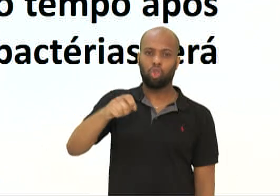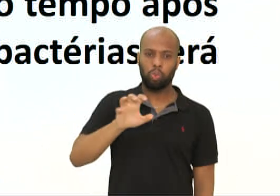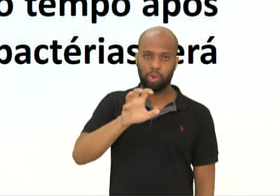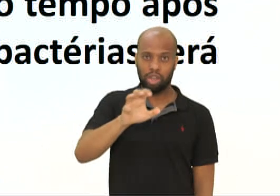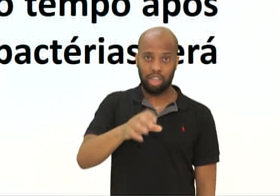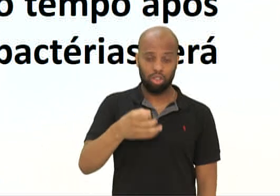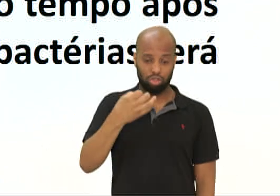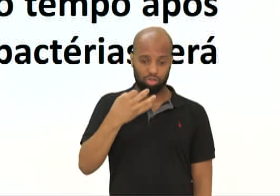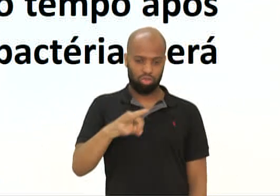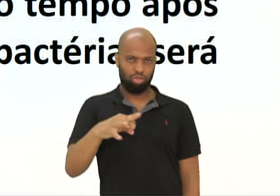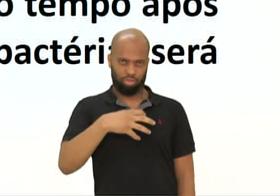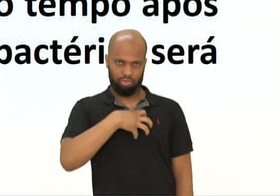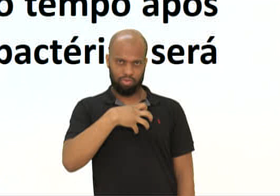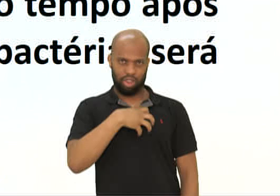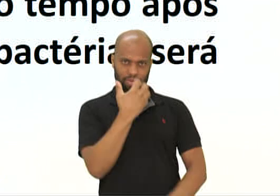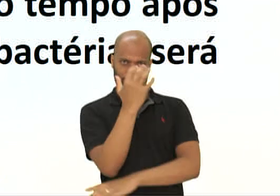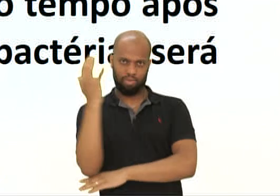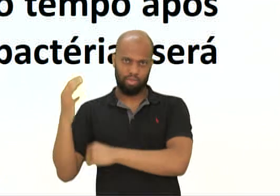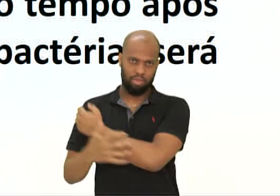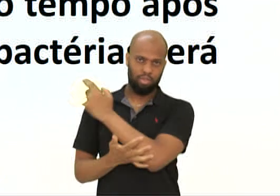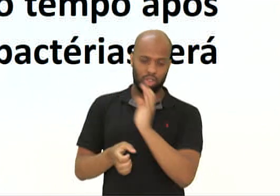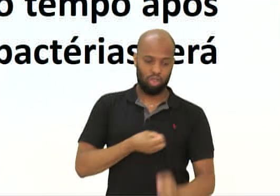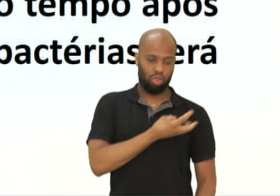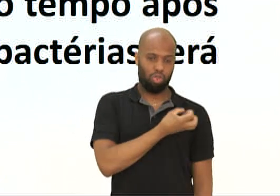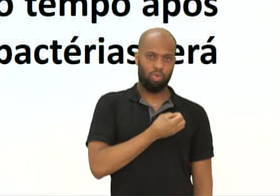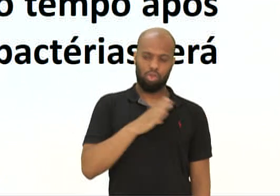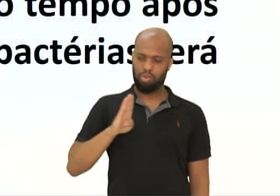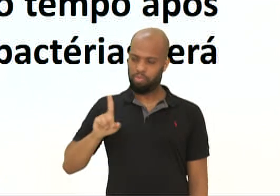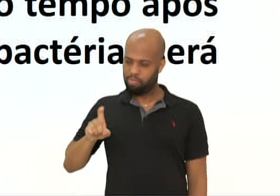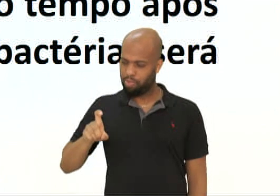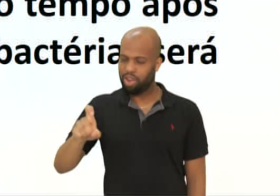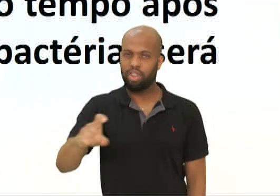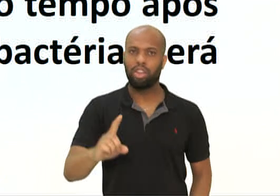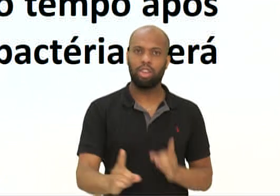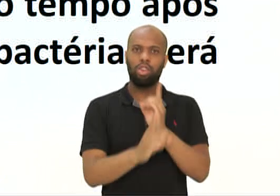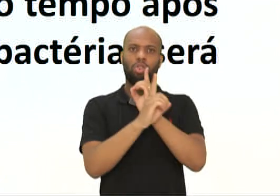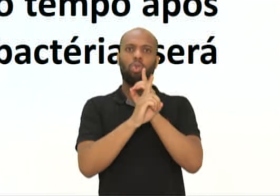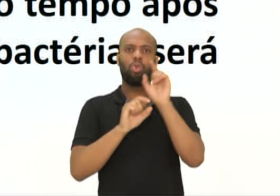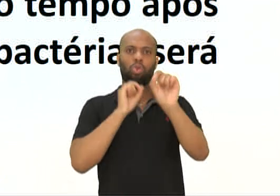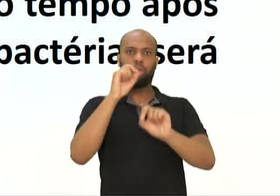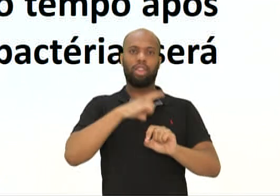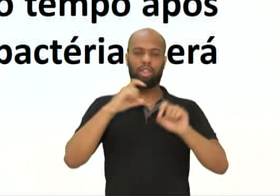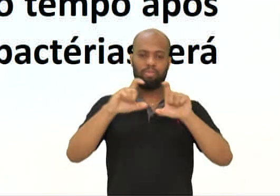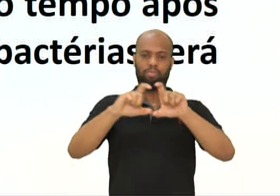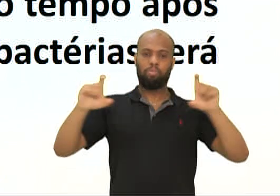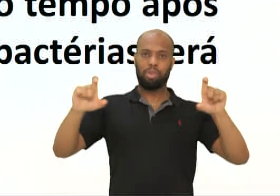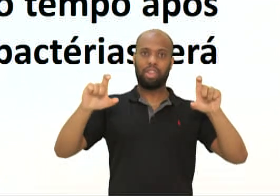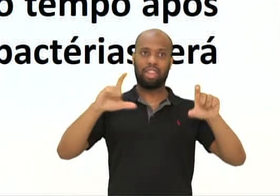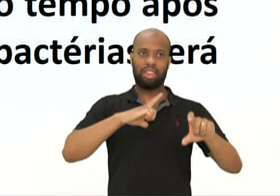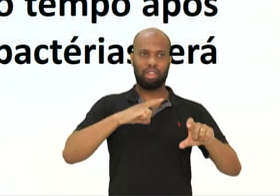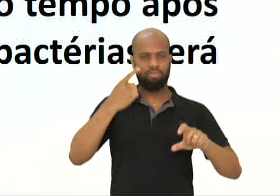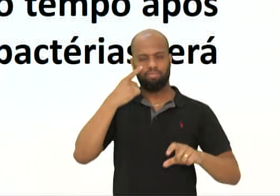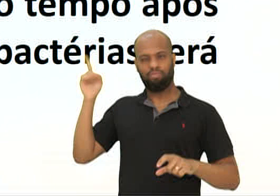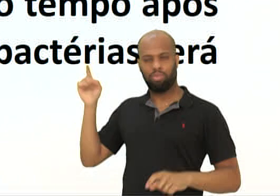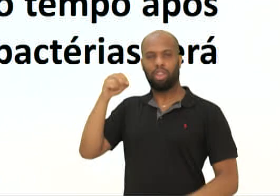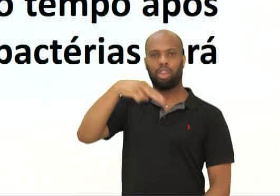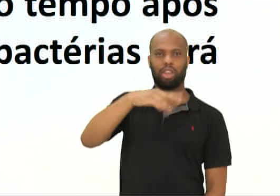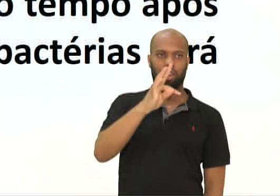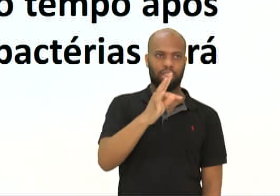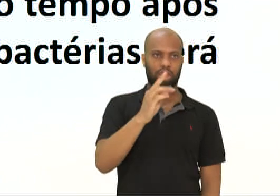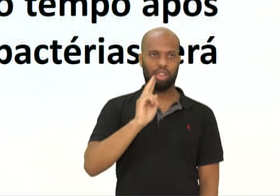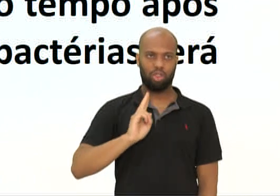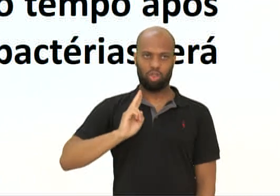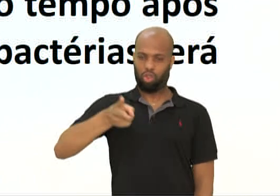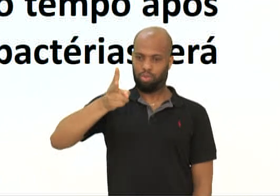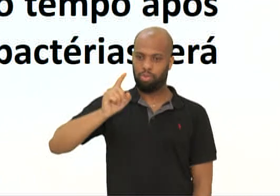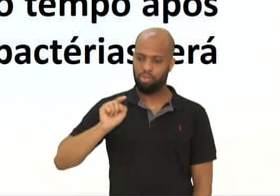condições ideais, o número de bactérias pode ser encontrado através da expressão NT 2000